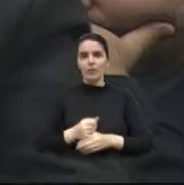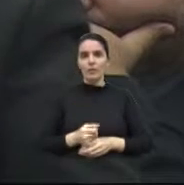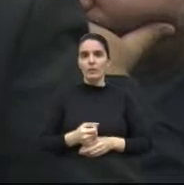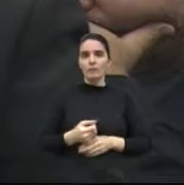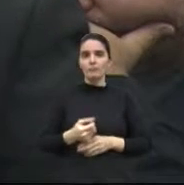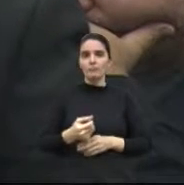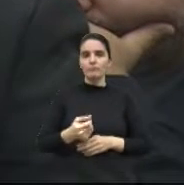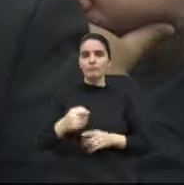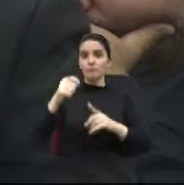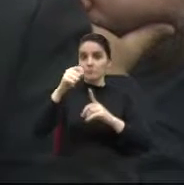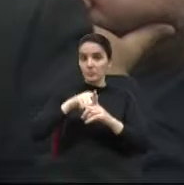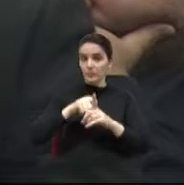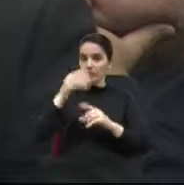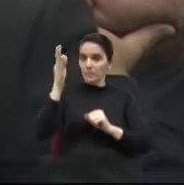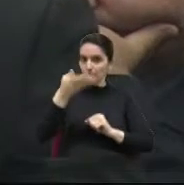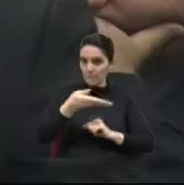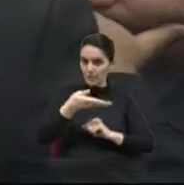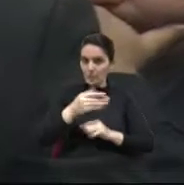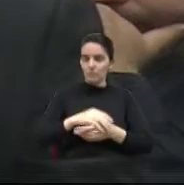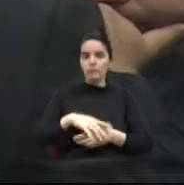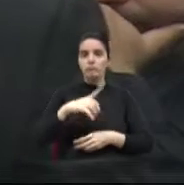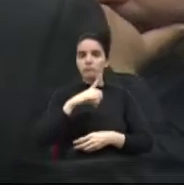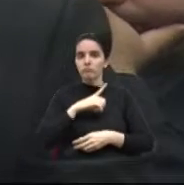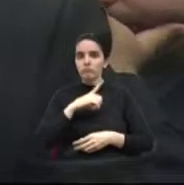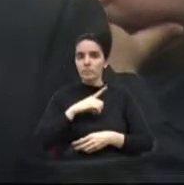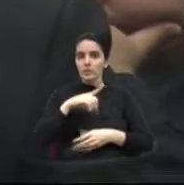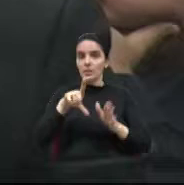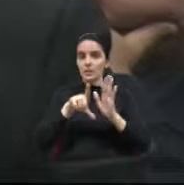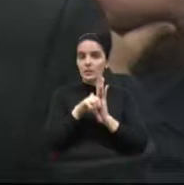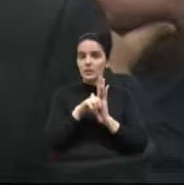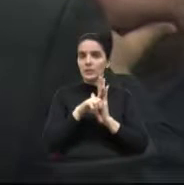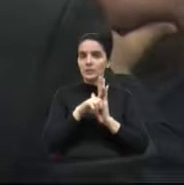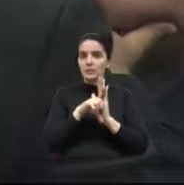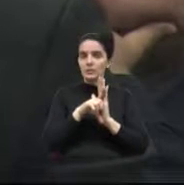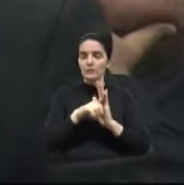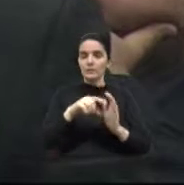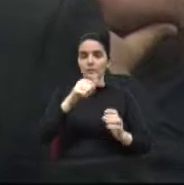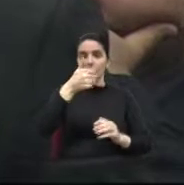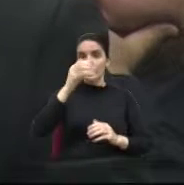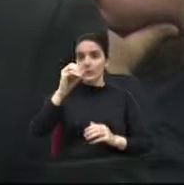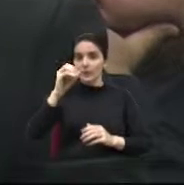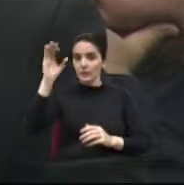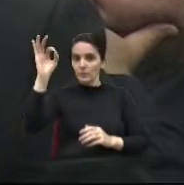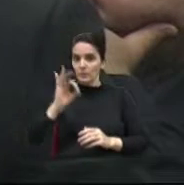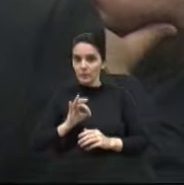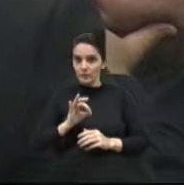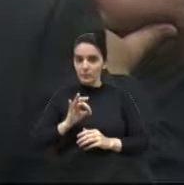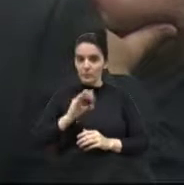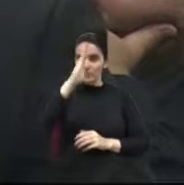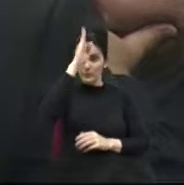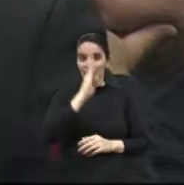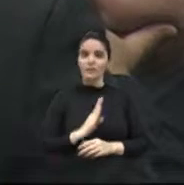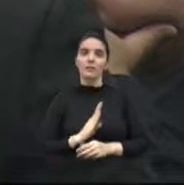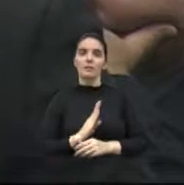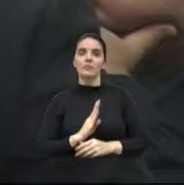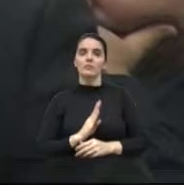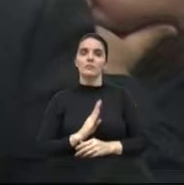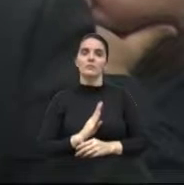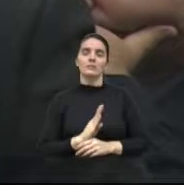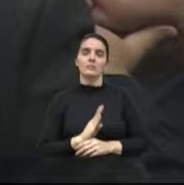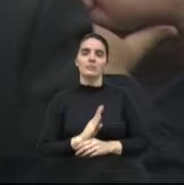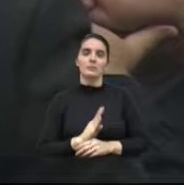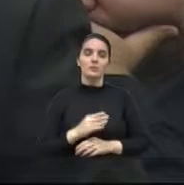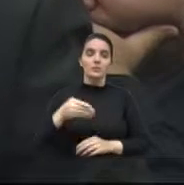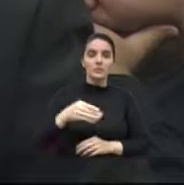lei que permite a gratuidade de 10% dos assentos em todas as salas